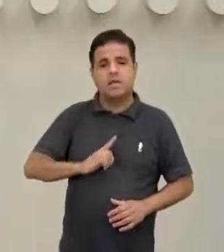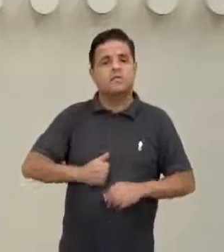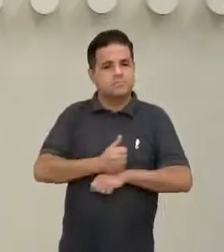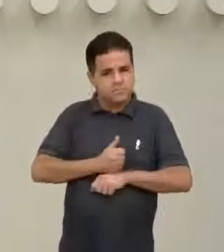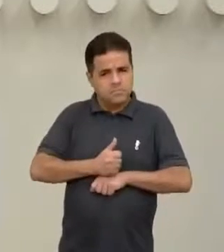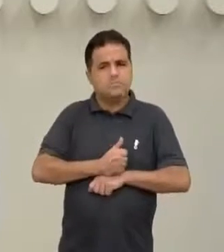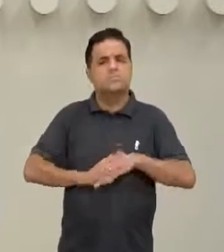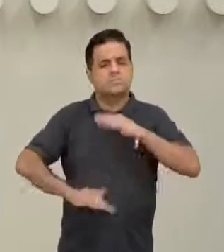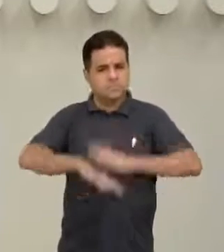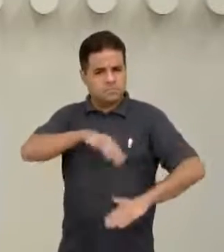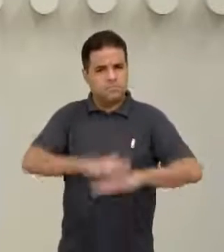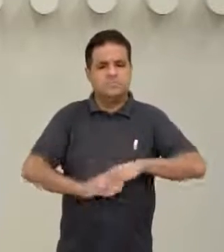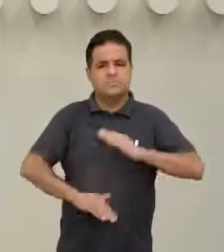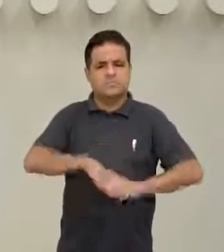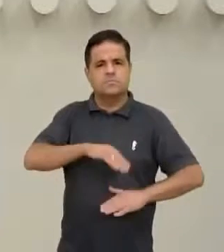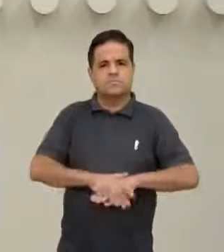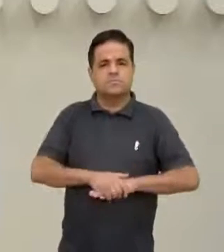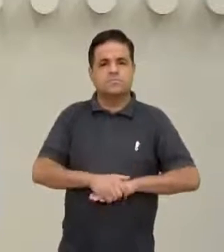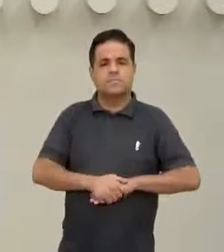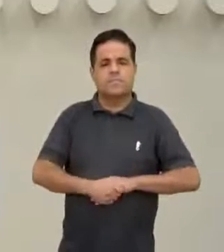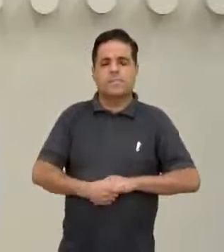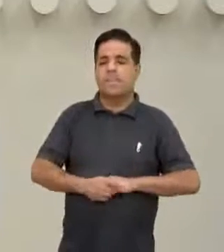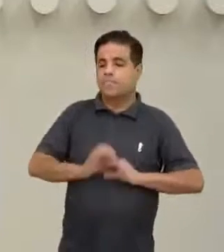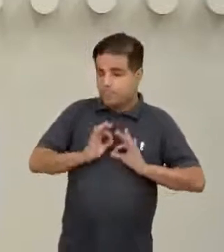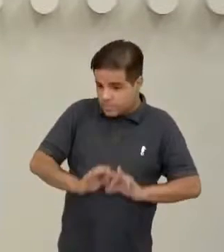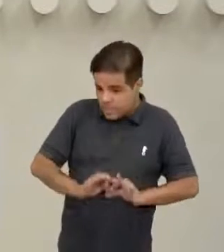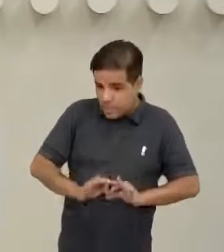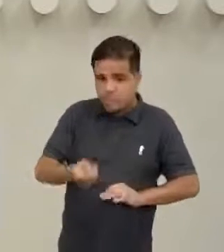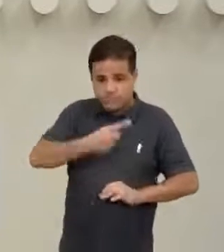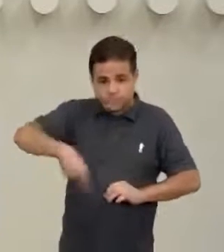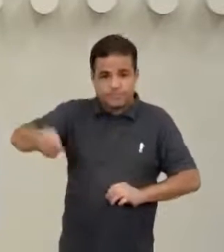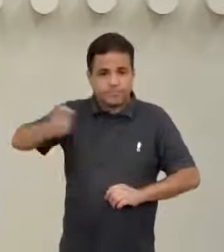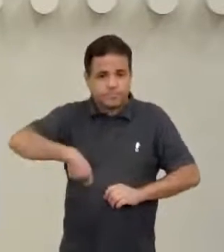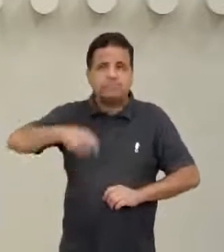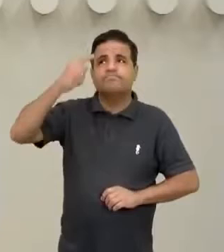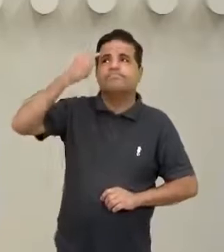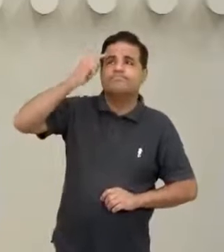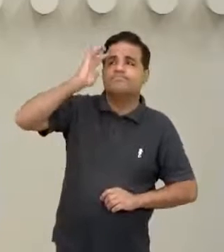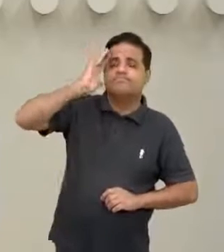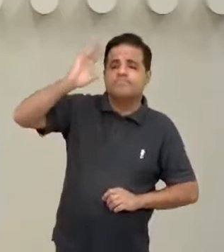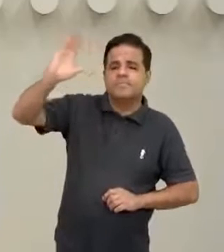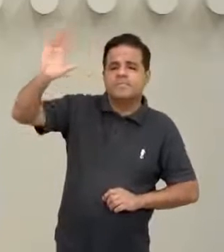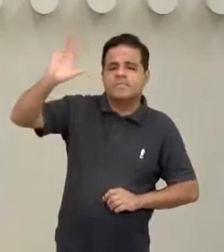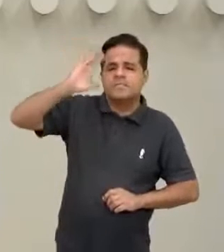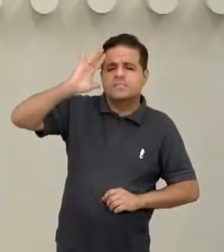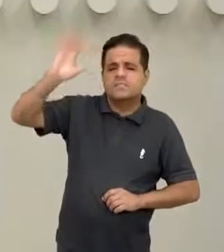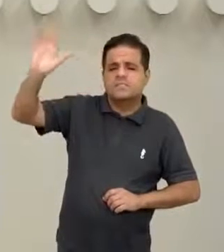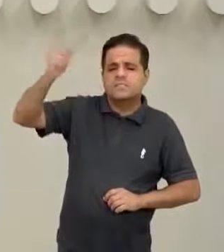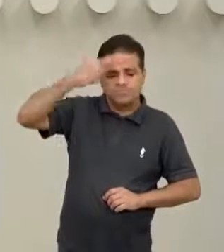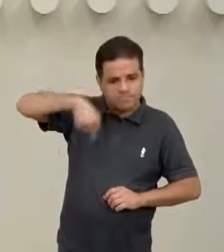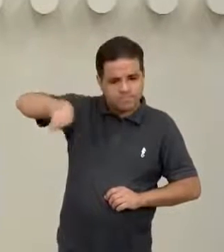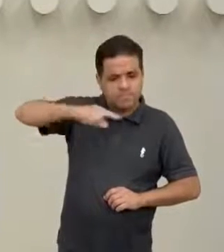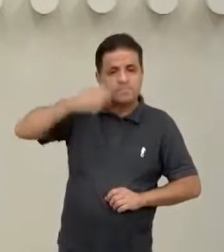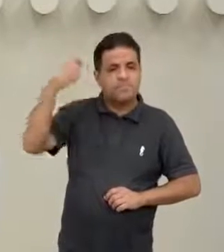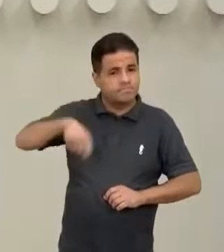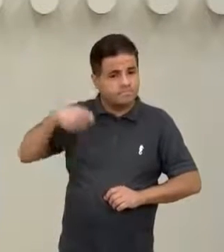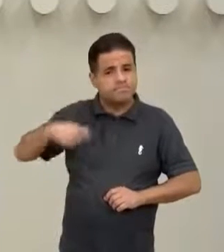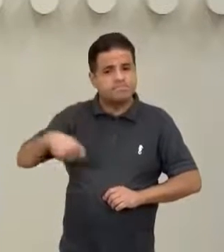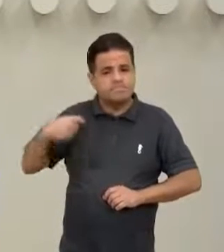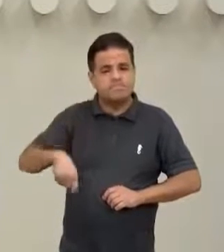profissionalização acontecendo e o ideal é que a gente pense que é